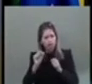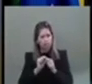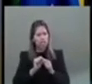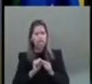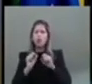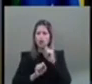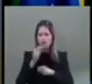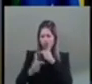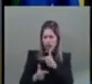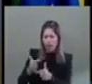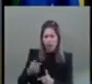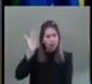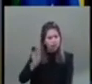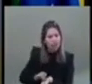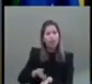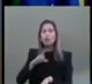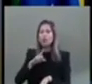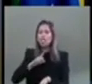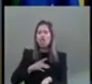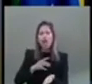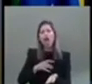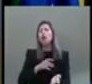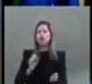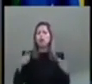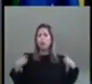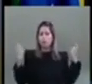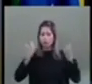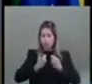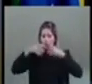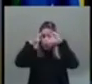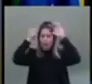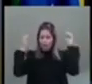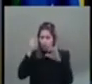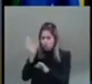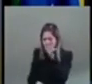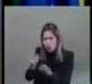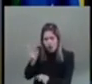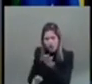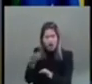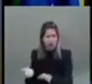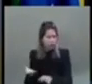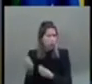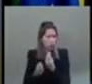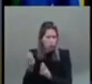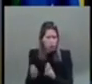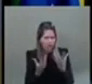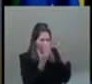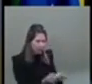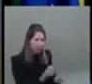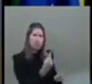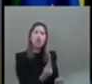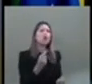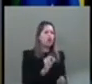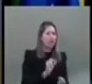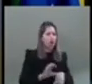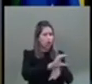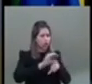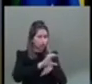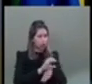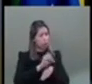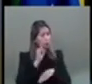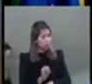concepcional de processar e julgar os ministros do Supremo que exorbitam constantemente de suas atribuições assumindo Poderes Sem amparo legal e constitucional